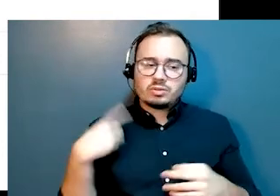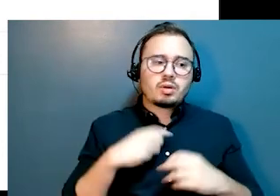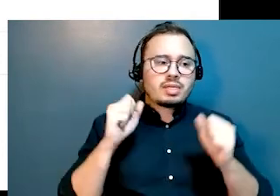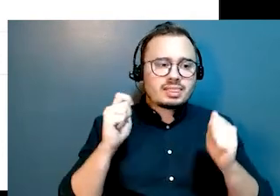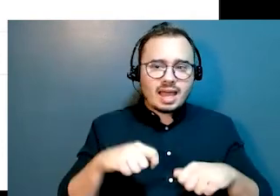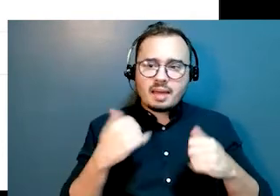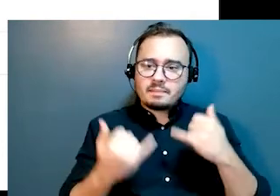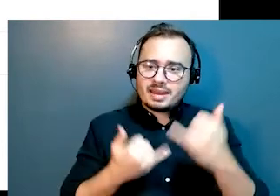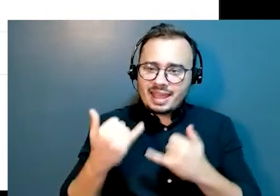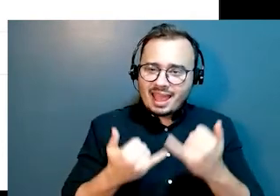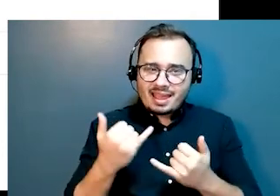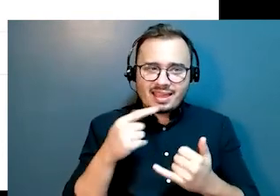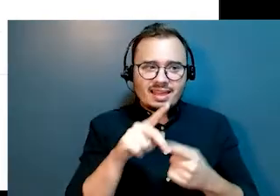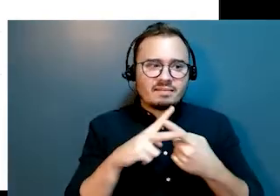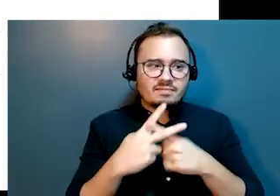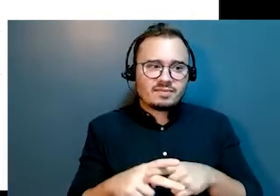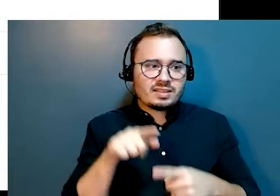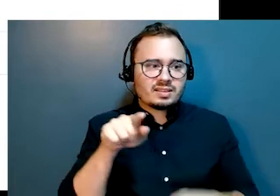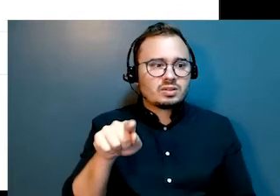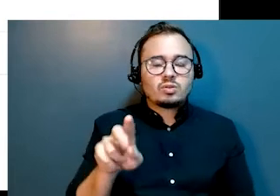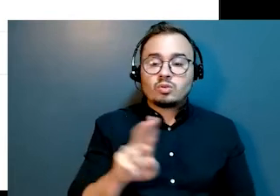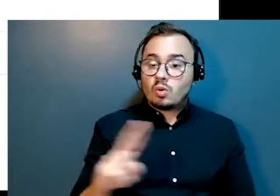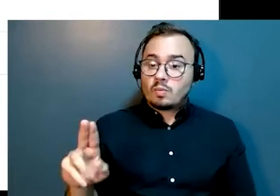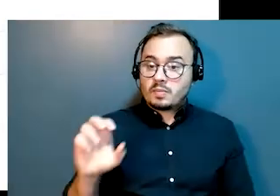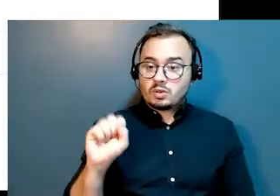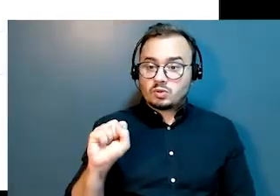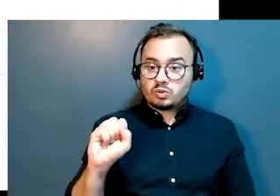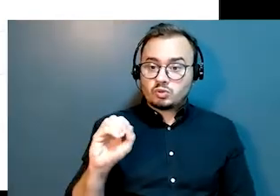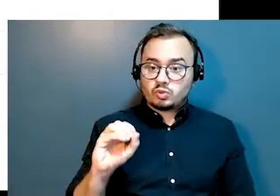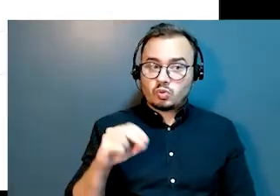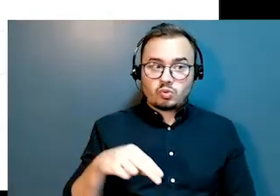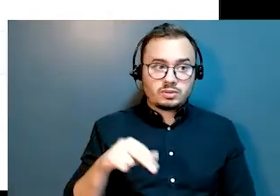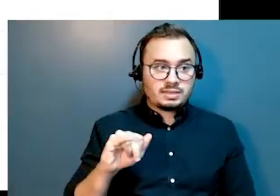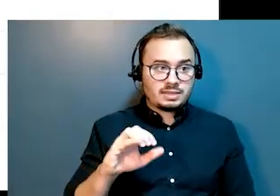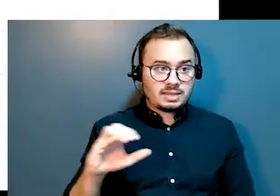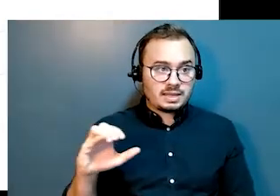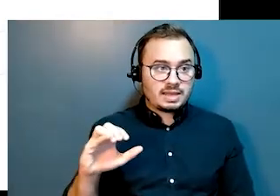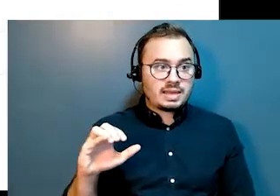ferramenta chamada Sonic Pi, tá? Para as pessoas que precisam de algum auxílio